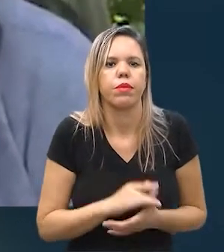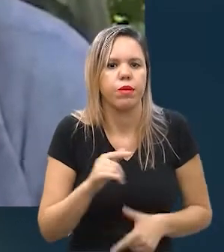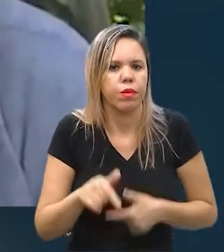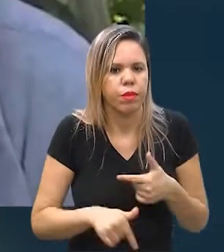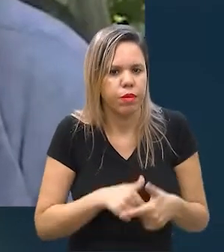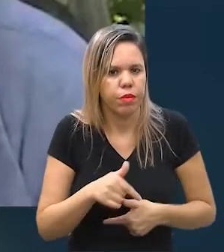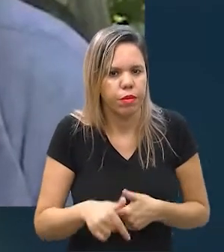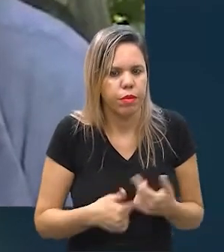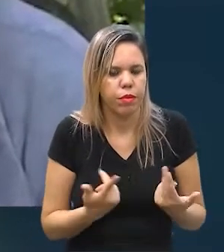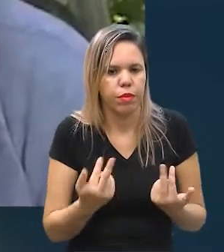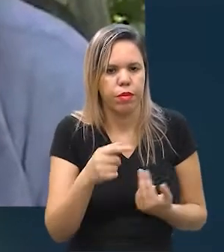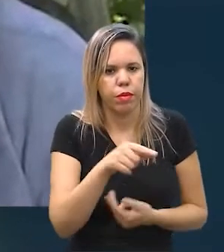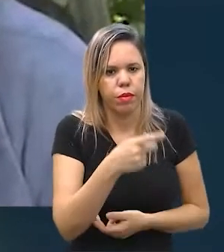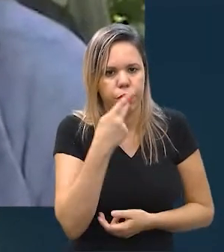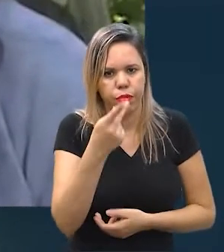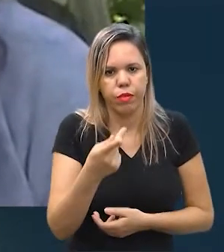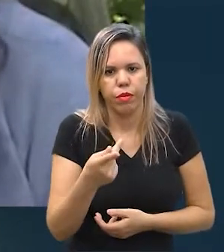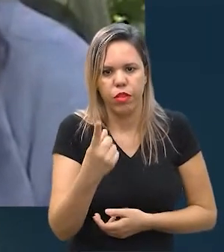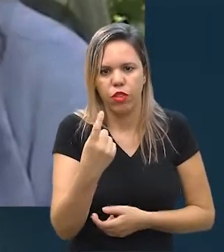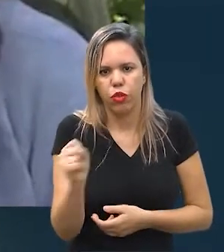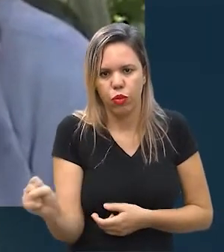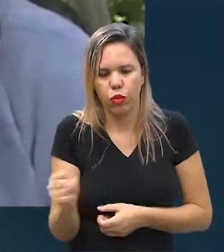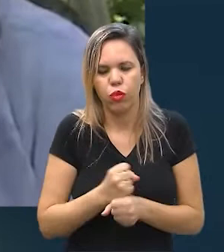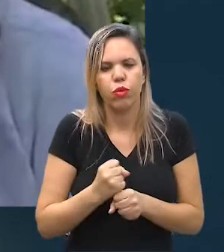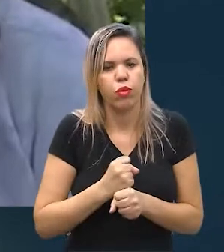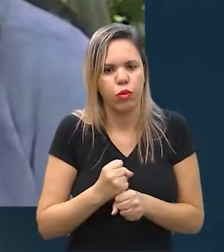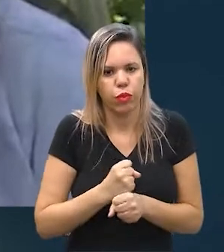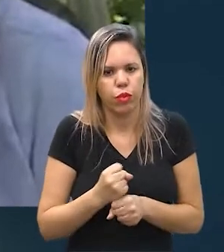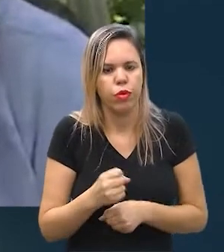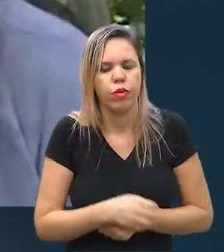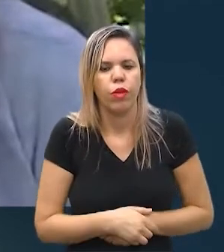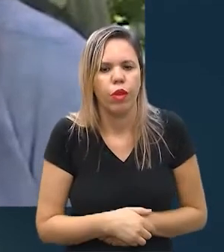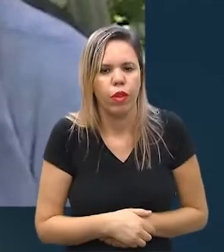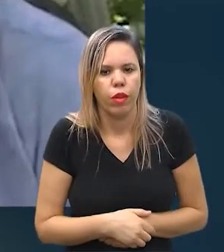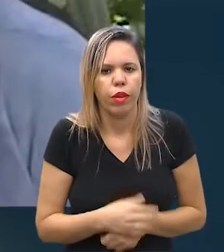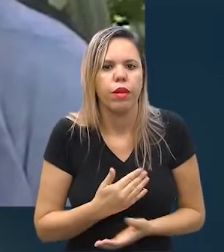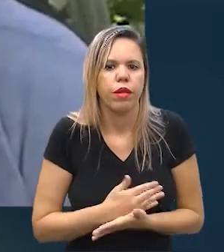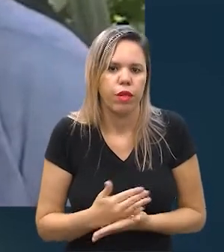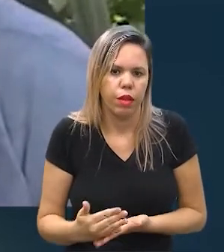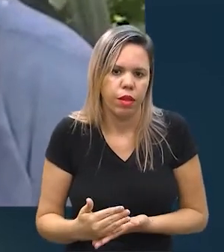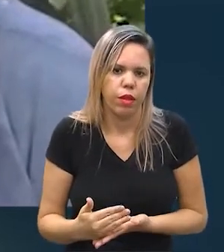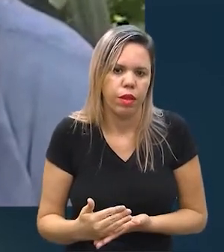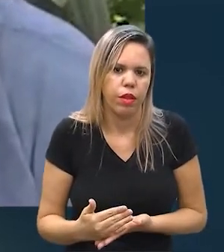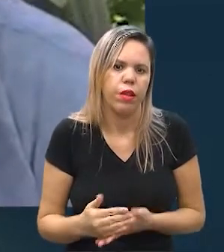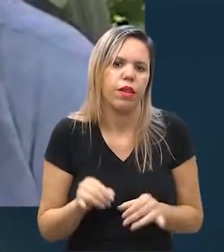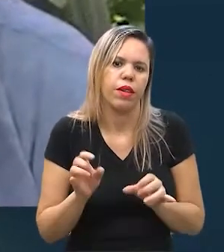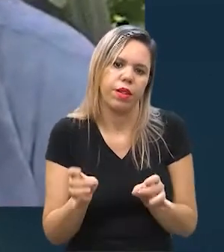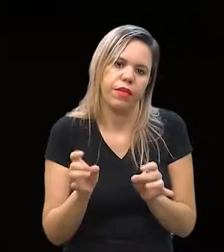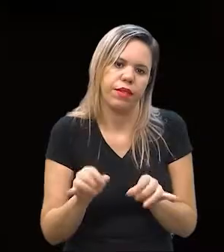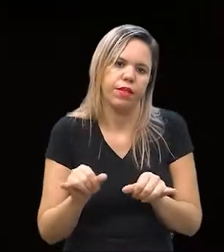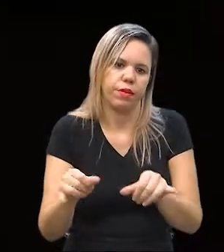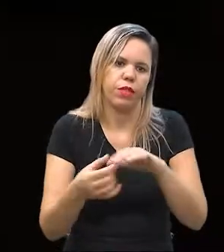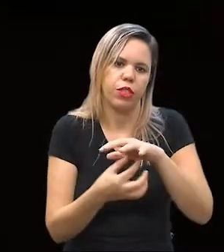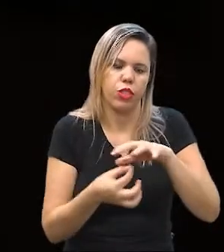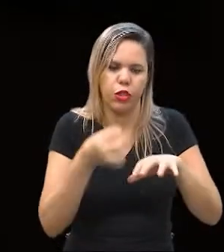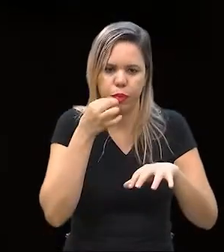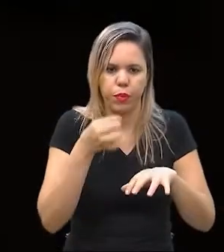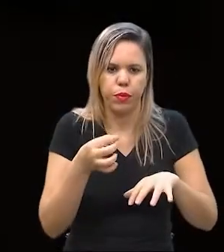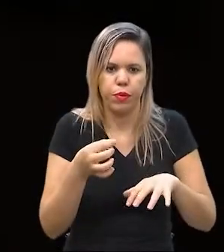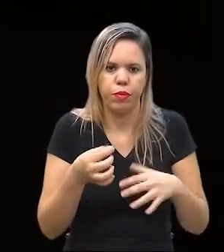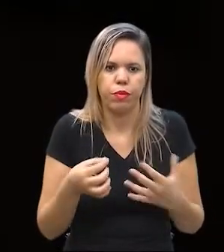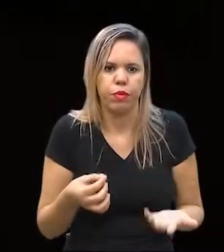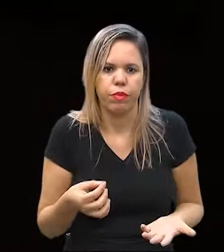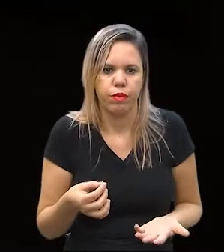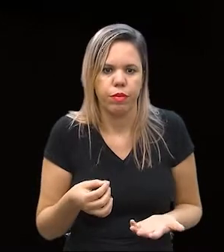trabalho, já como a Cláudia falou, já há mais de 18 anos, iniciou isso no atacado com a uva, né? E aí mas a agora